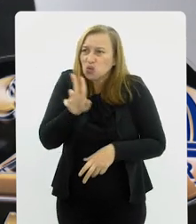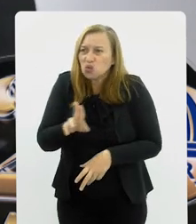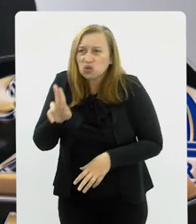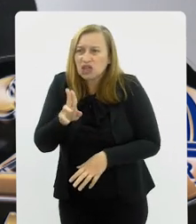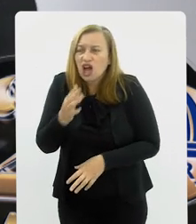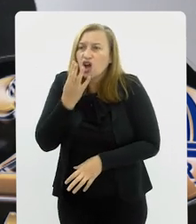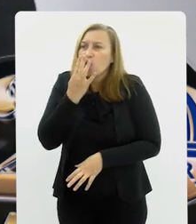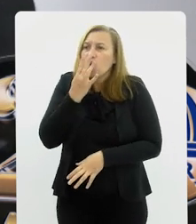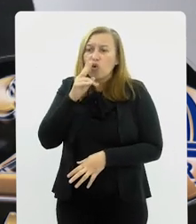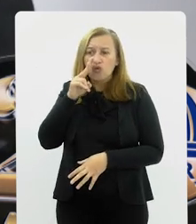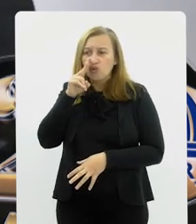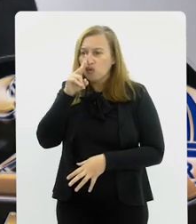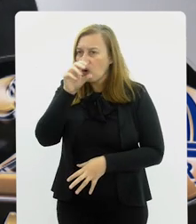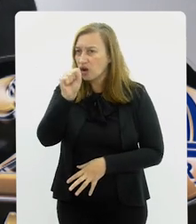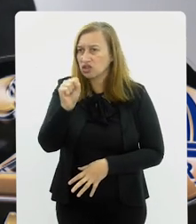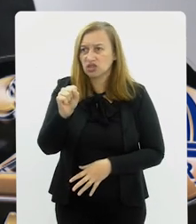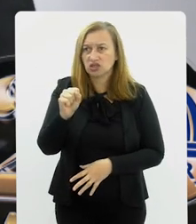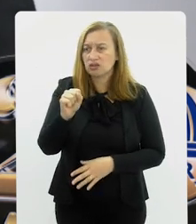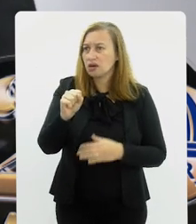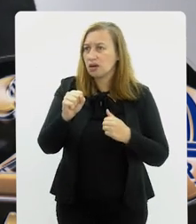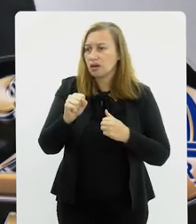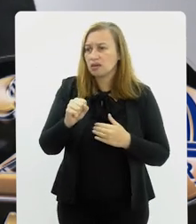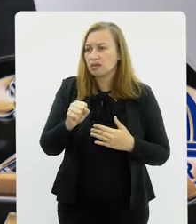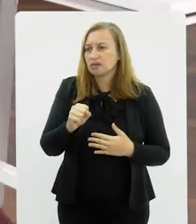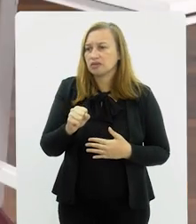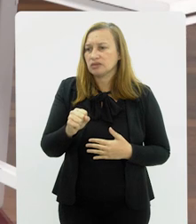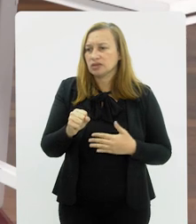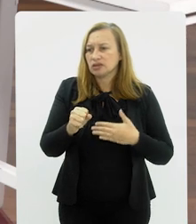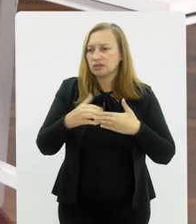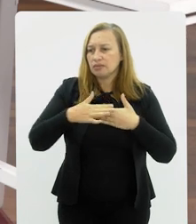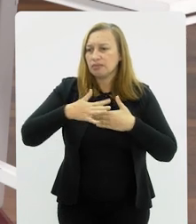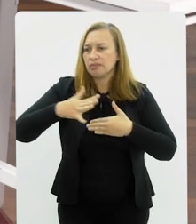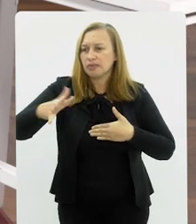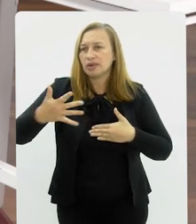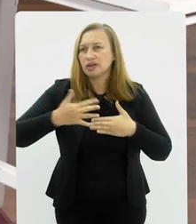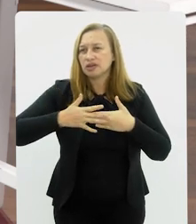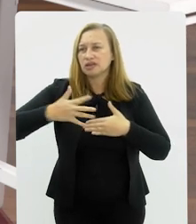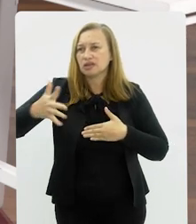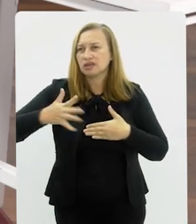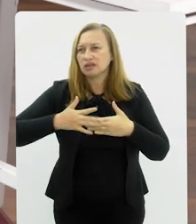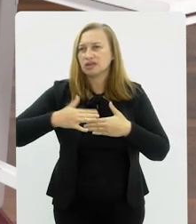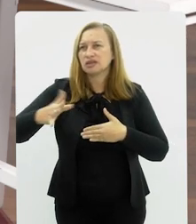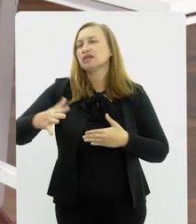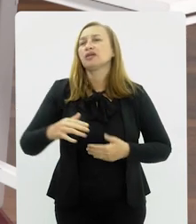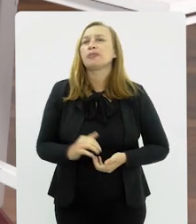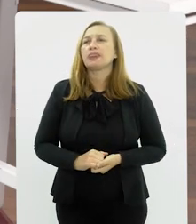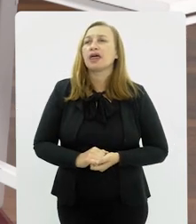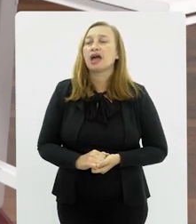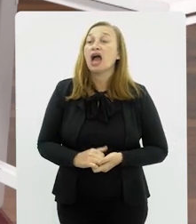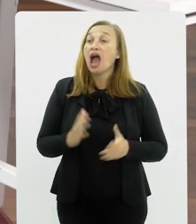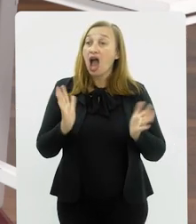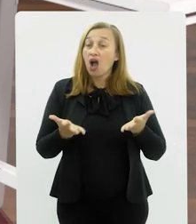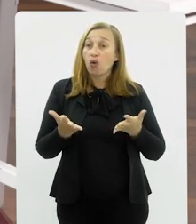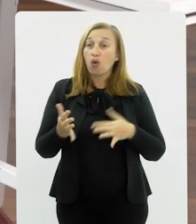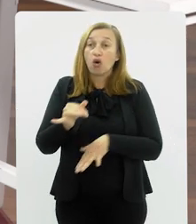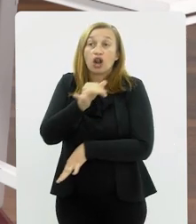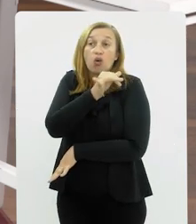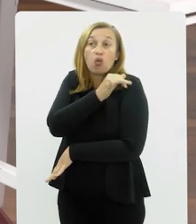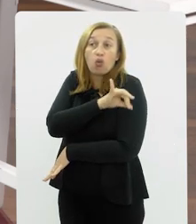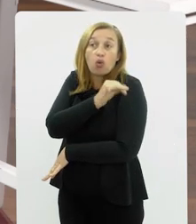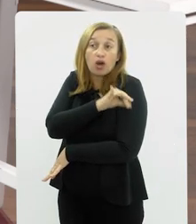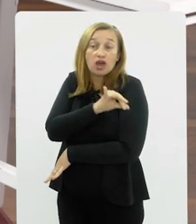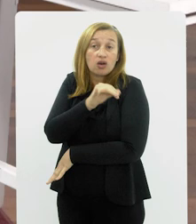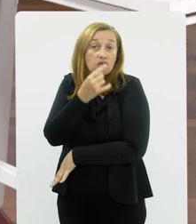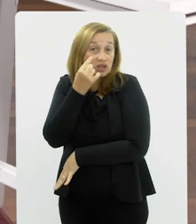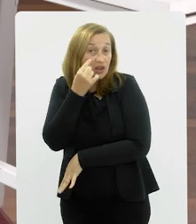a necessidade de usar a cor fluorescente, né? Então é o que eu falo, é a direção, né? Tudo é cor fluorescente. Taca. E agora